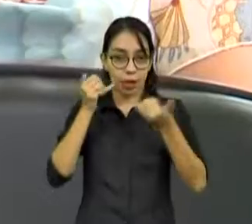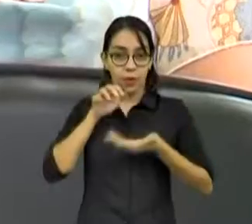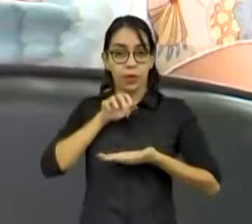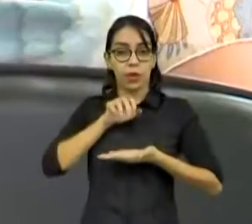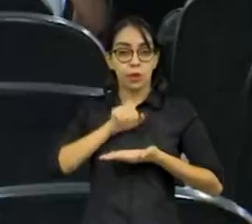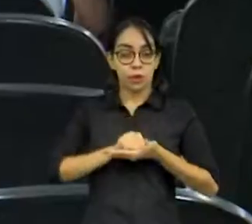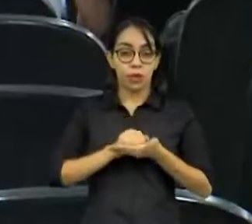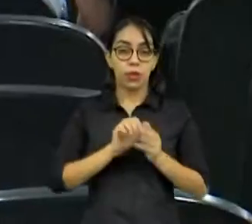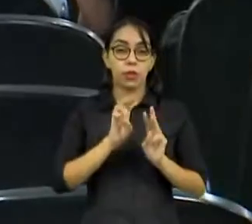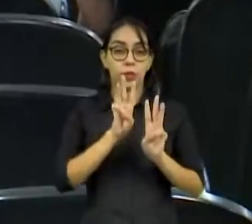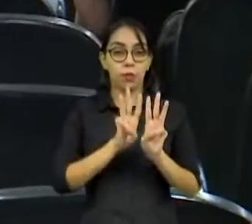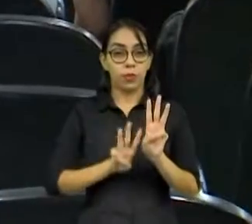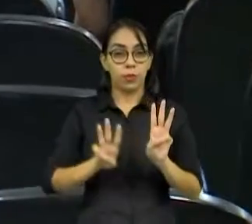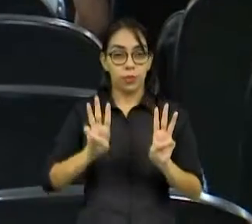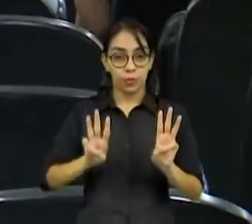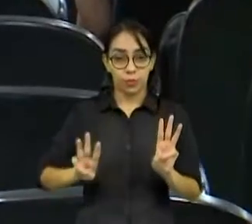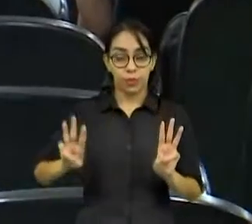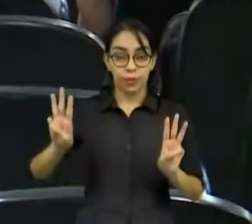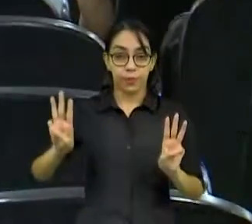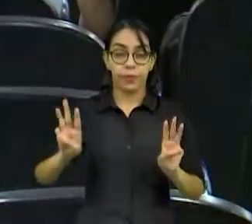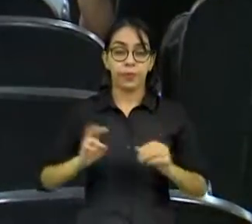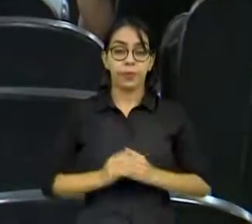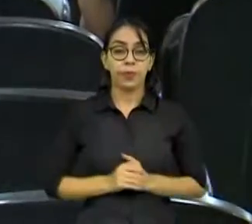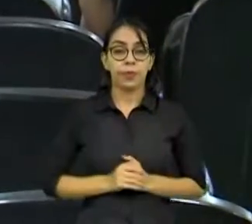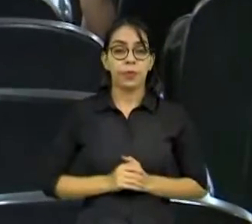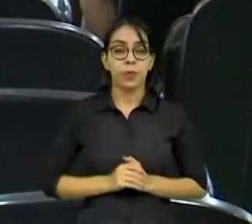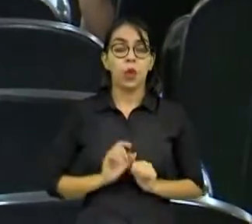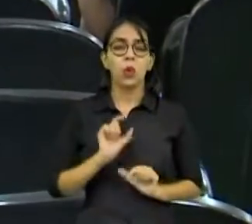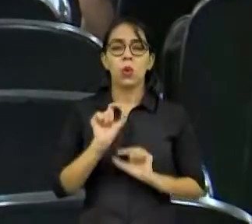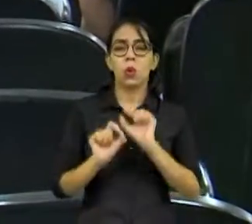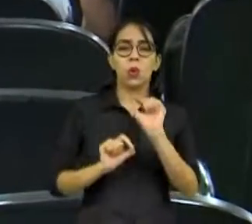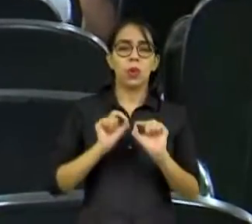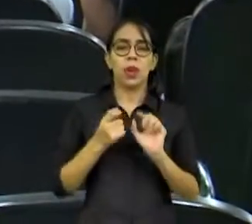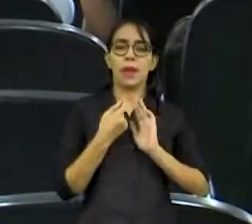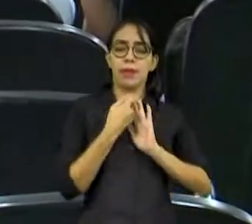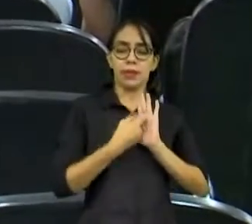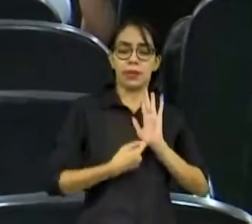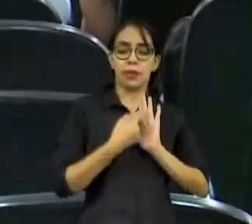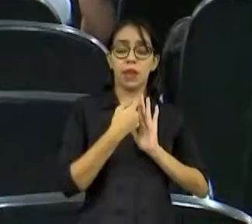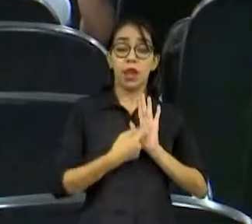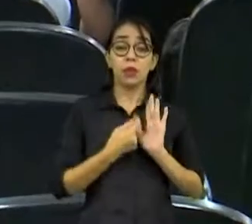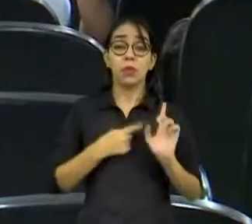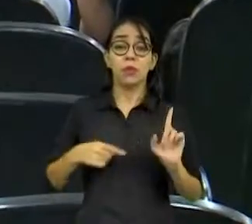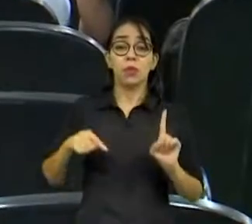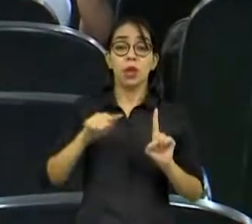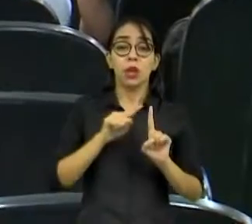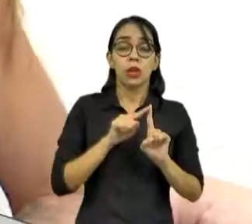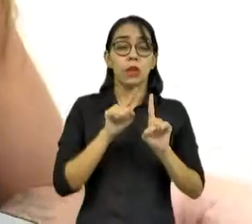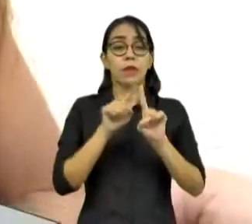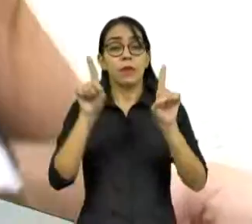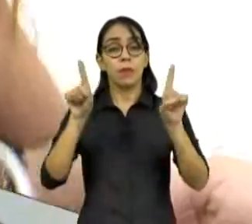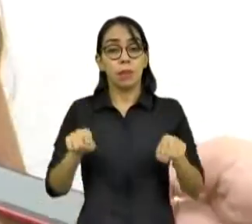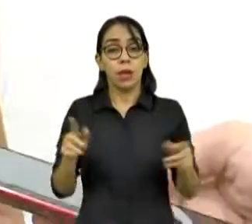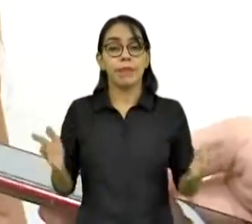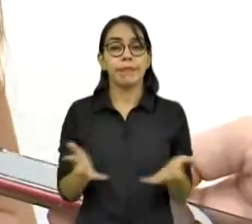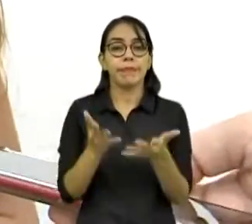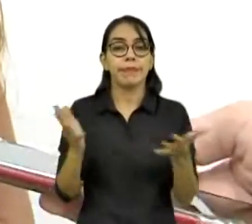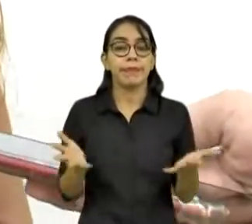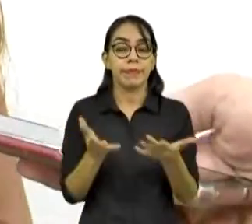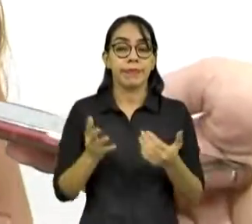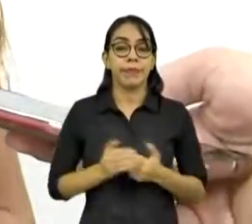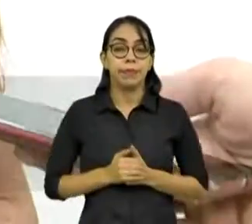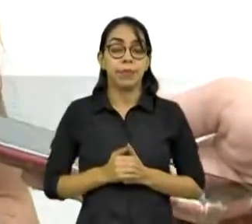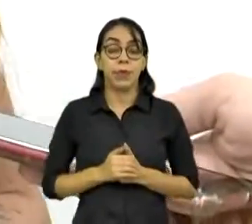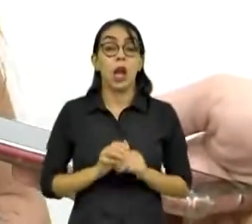da Trends. São manifestos que traçam planos e metas para alavancar a economia cearense. Existe a plataforma,